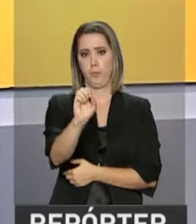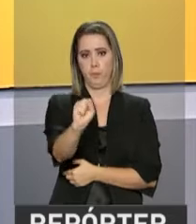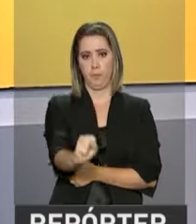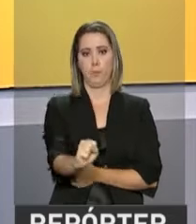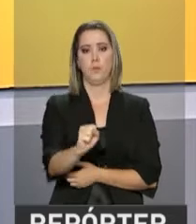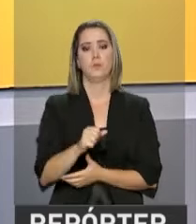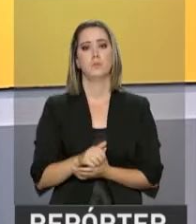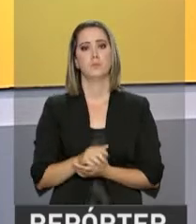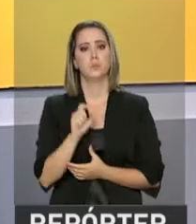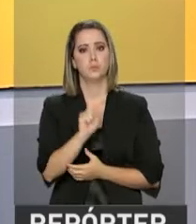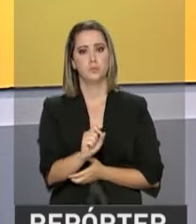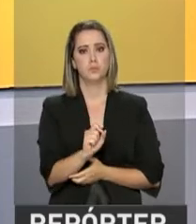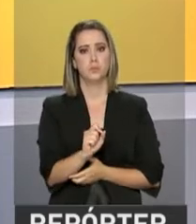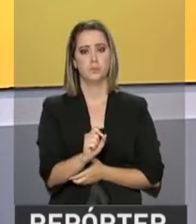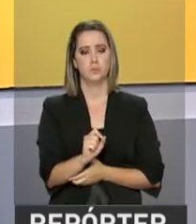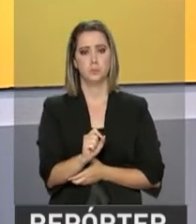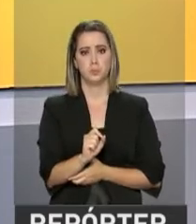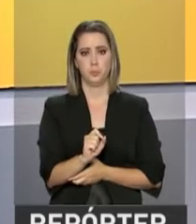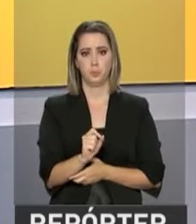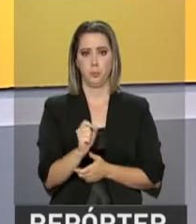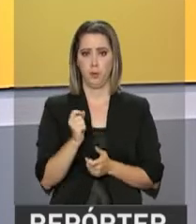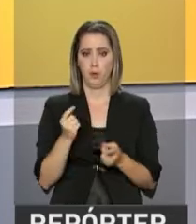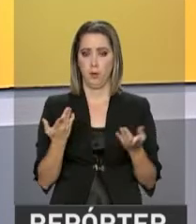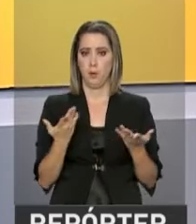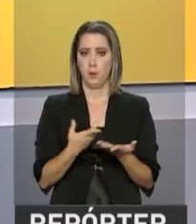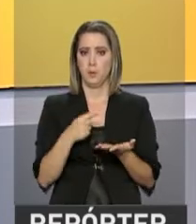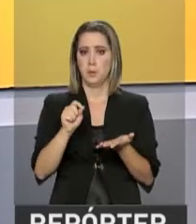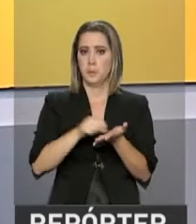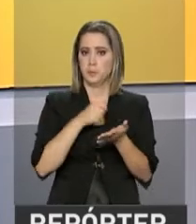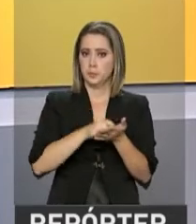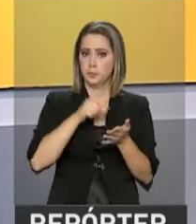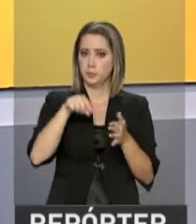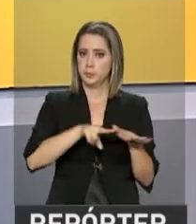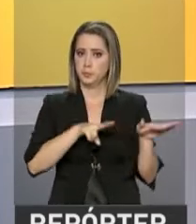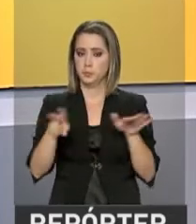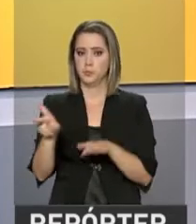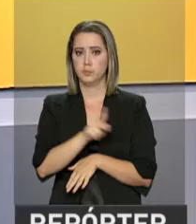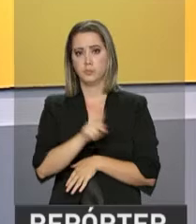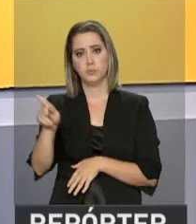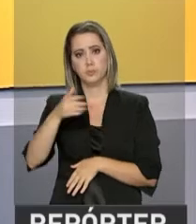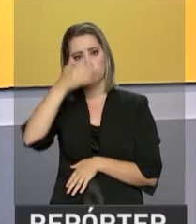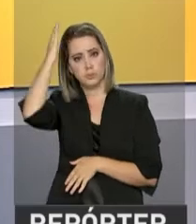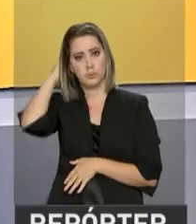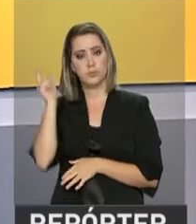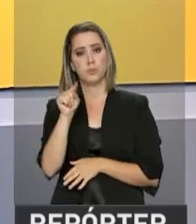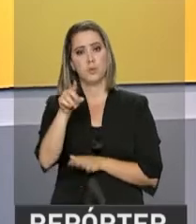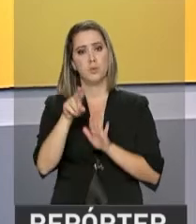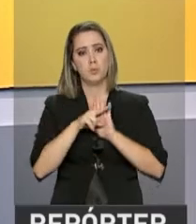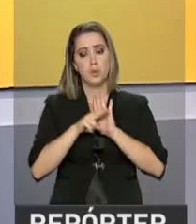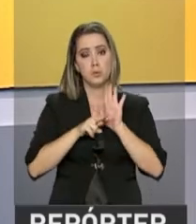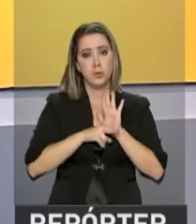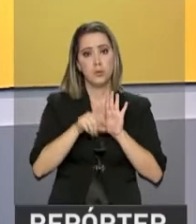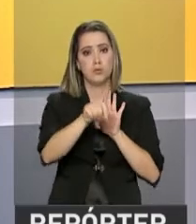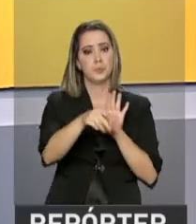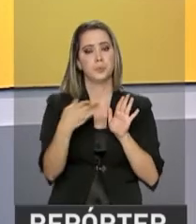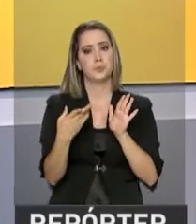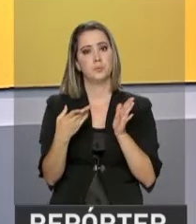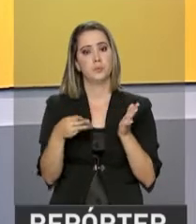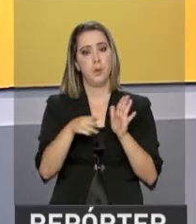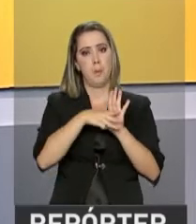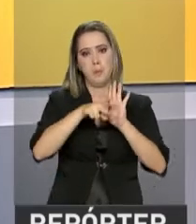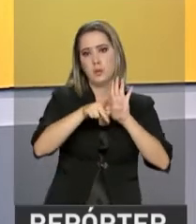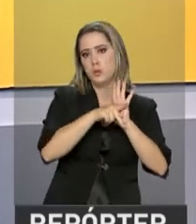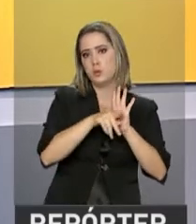financiamento das dívidas com o INSS. Assinada esta semana pelo presidente Michel Temer, a medida provisória sobre